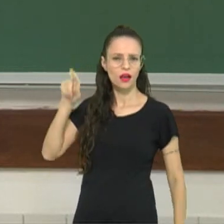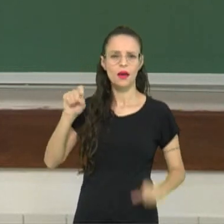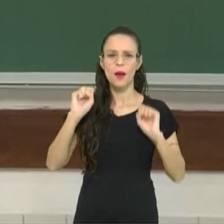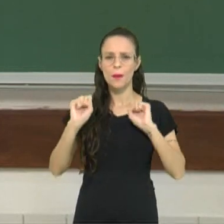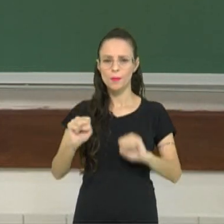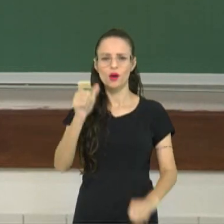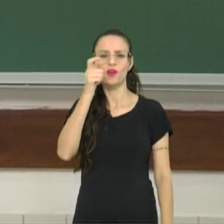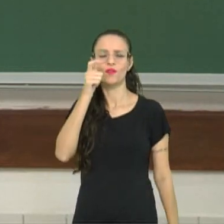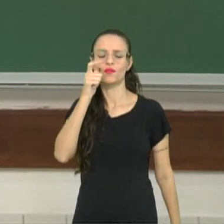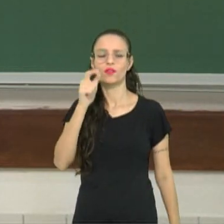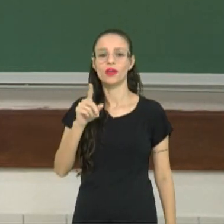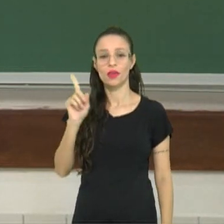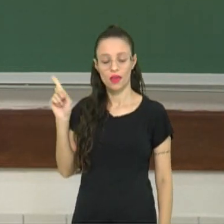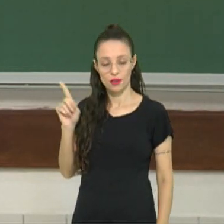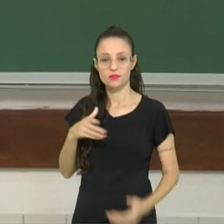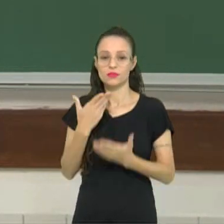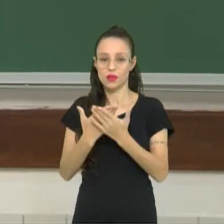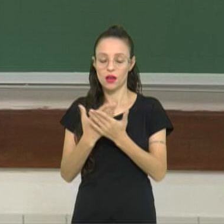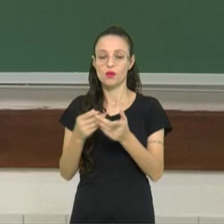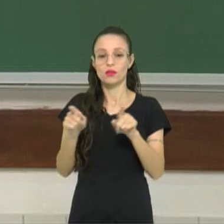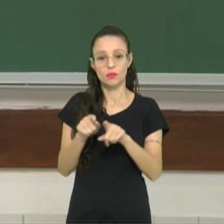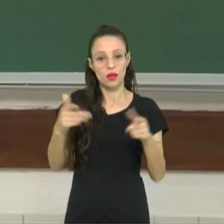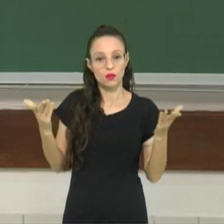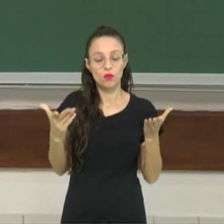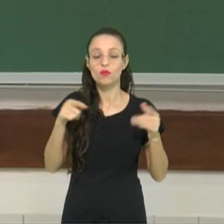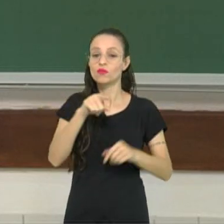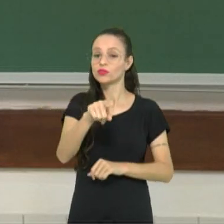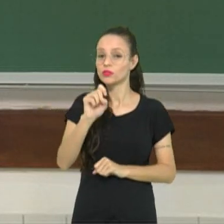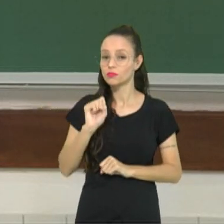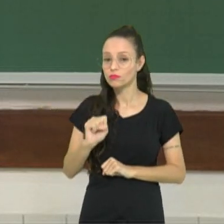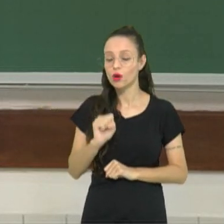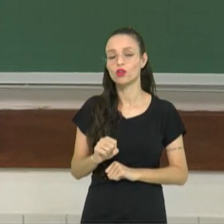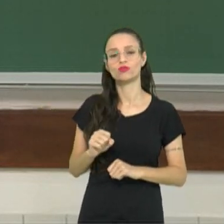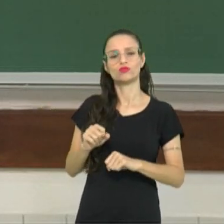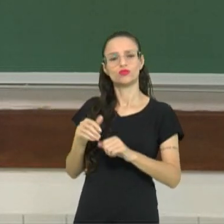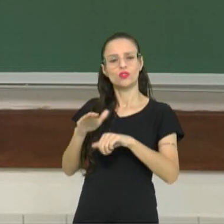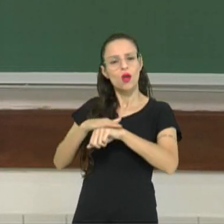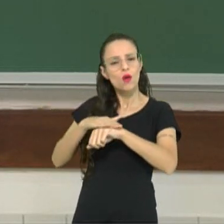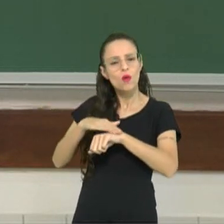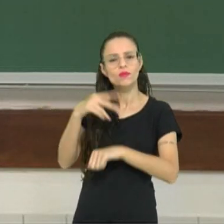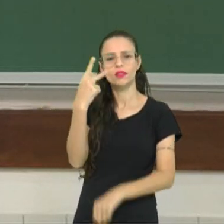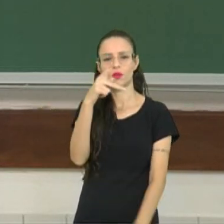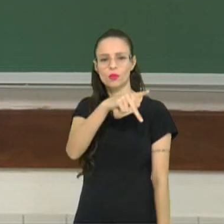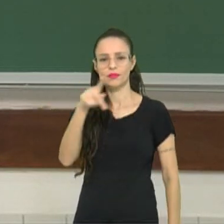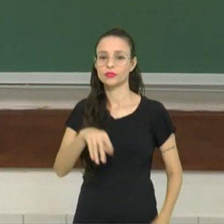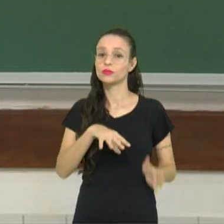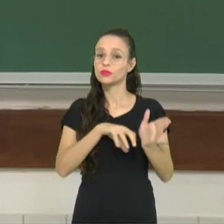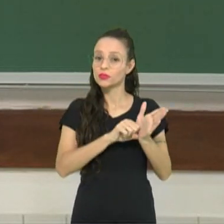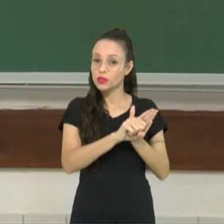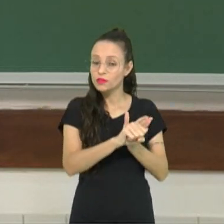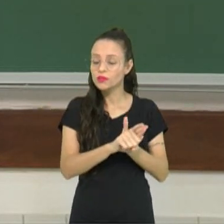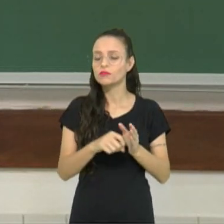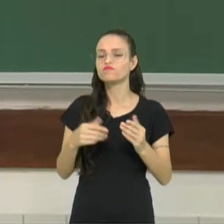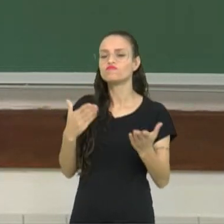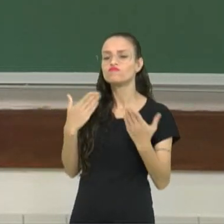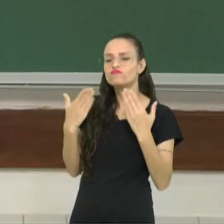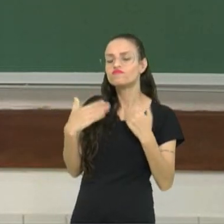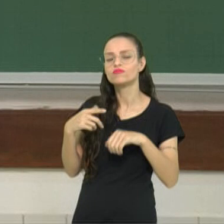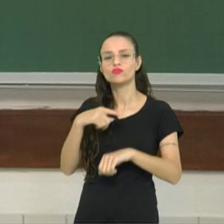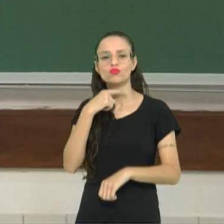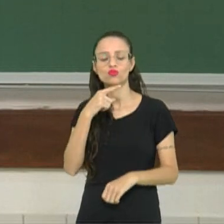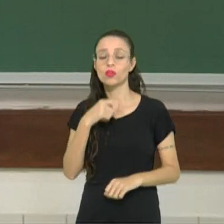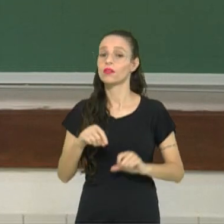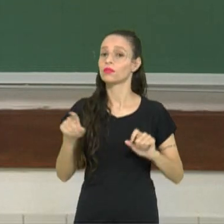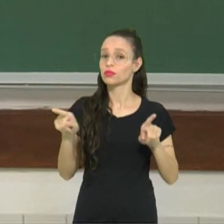pode rever essa própria que eu falei aqui para vocês agora, você pode consultar teu professor no Google Classroom, tirar suas dúvidas, tem